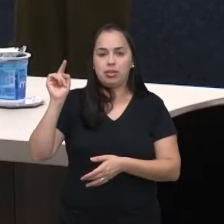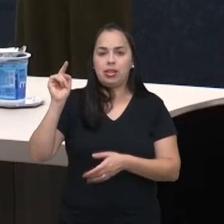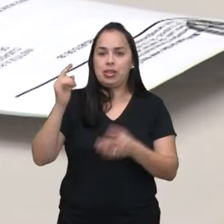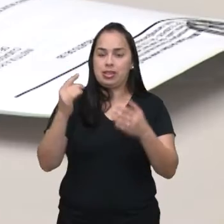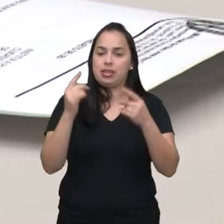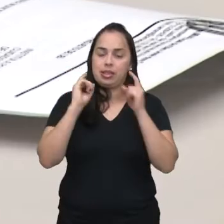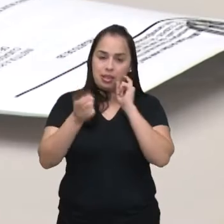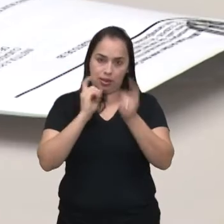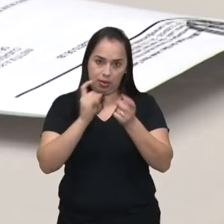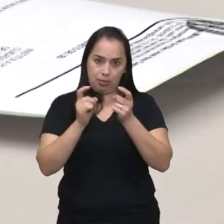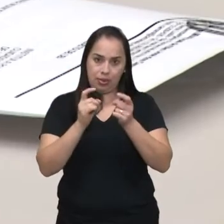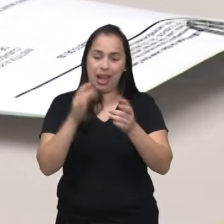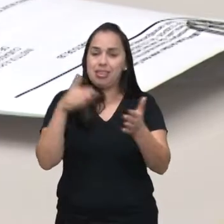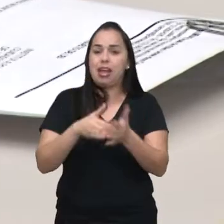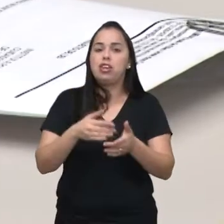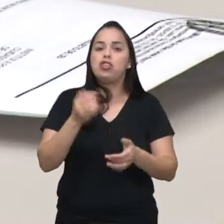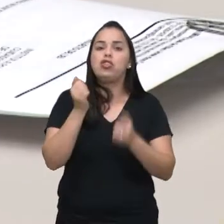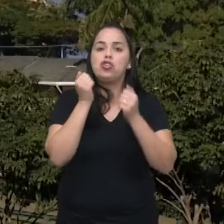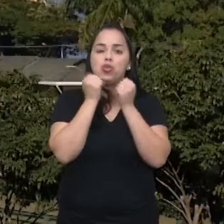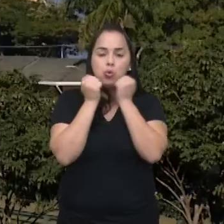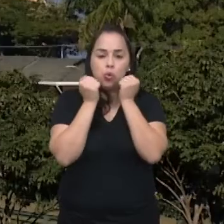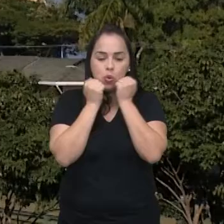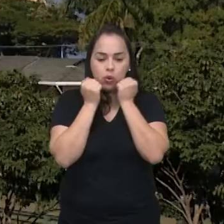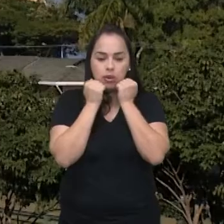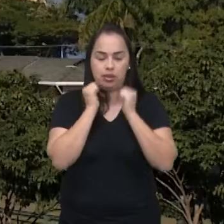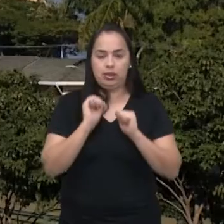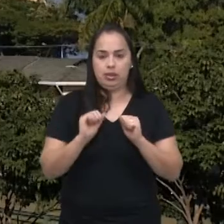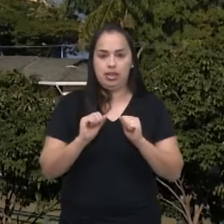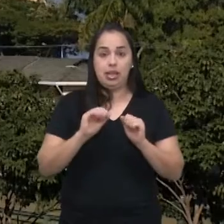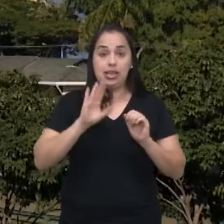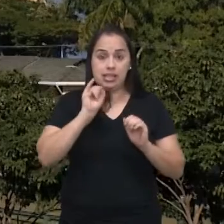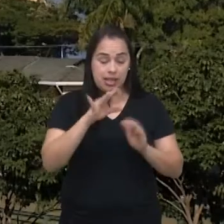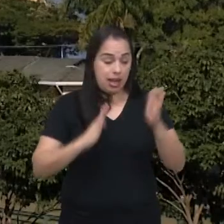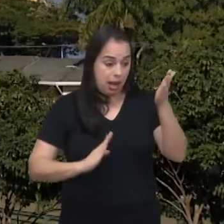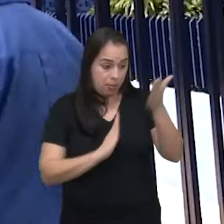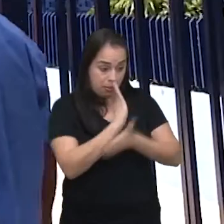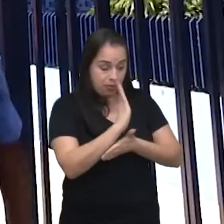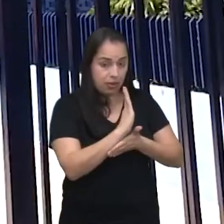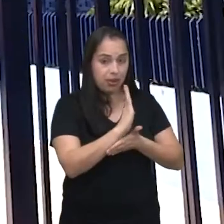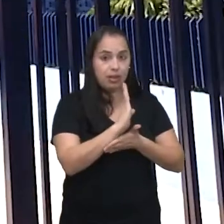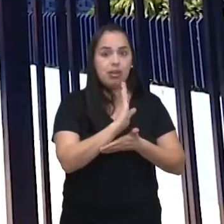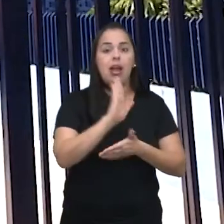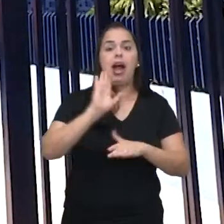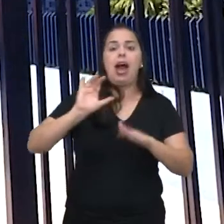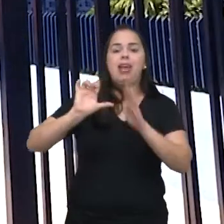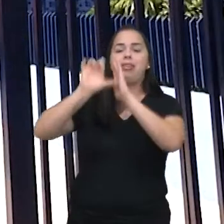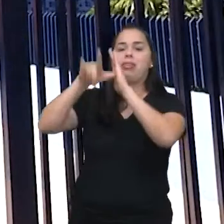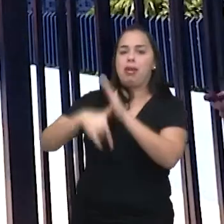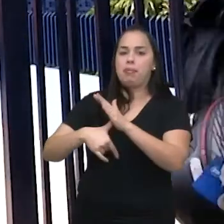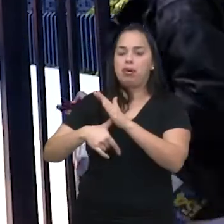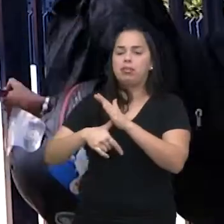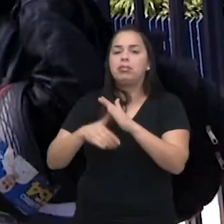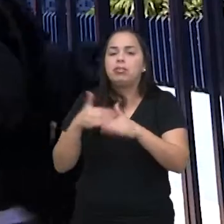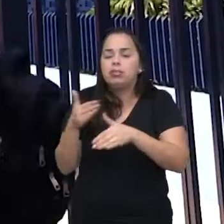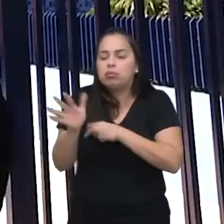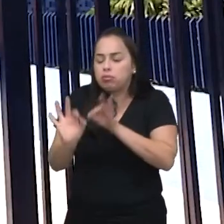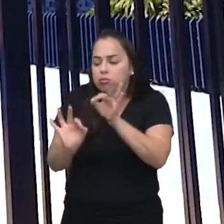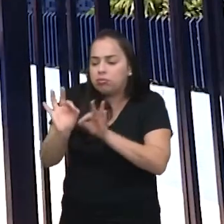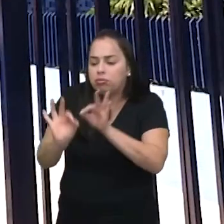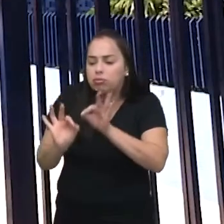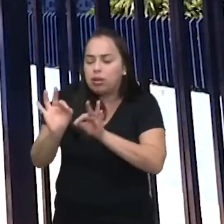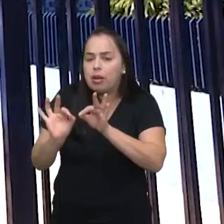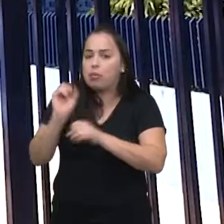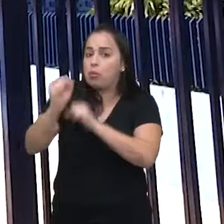de Julho depois que ele deu é aprovada o município já começa a se organizar para colocar em prática As definições